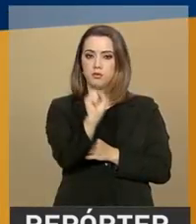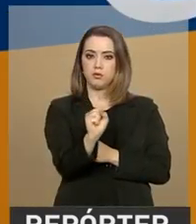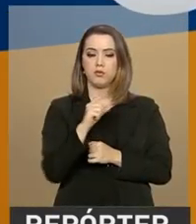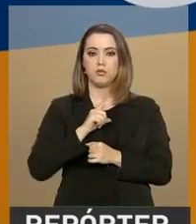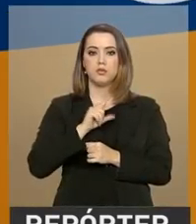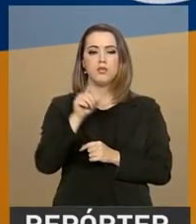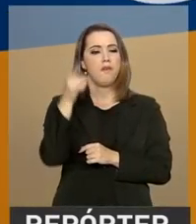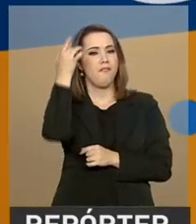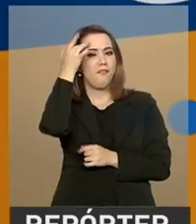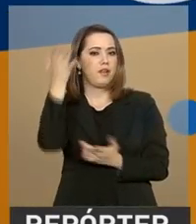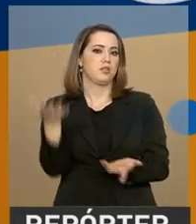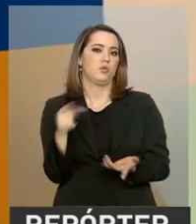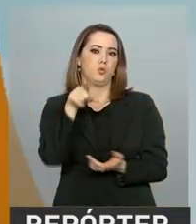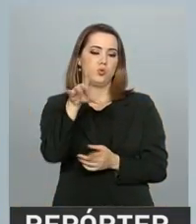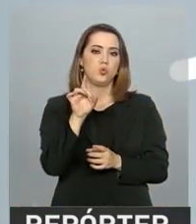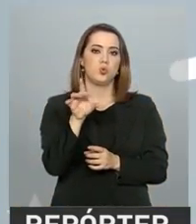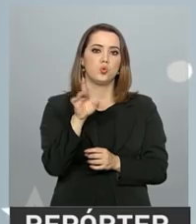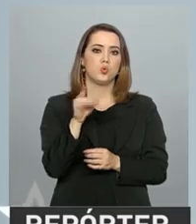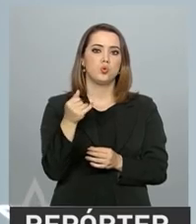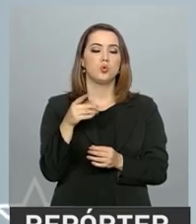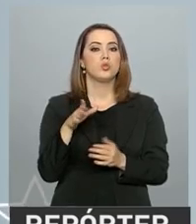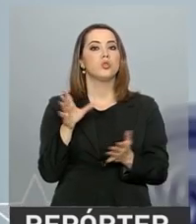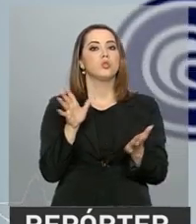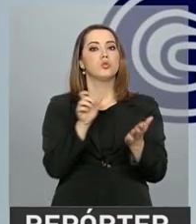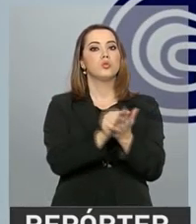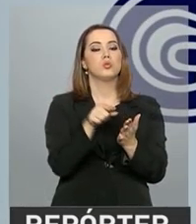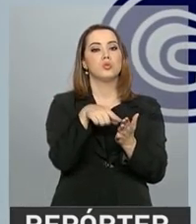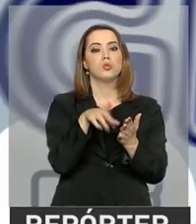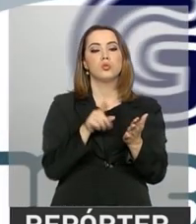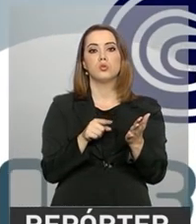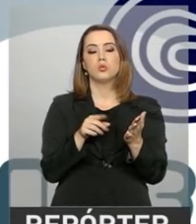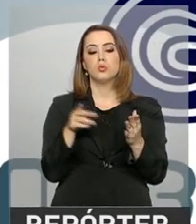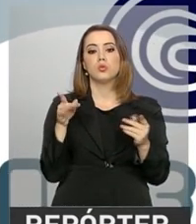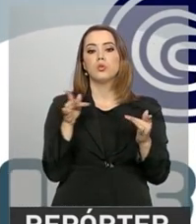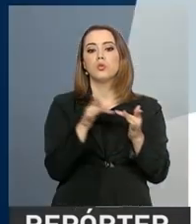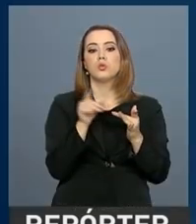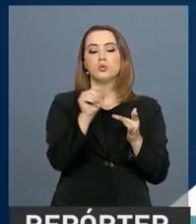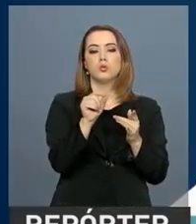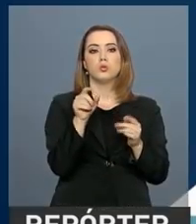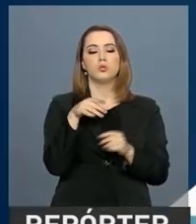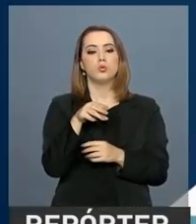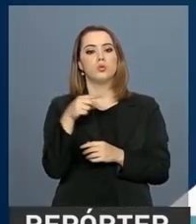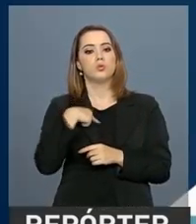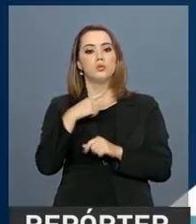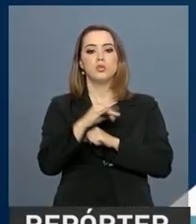cadastrar é muito simples Basta fazer a adesão ao serviço que é de graça no site